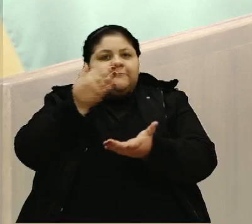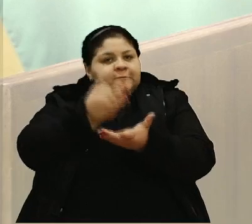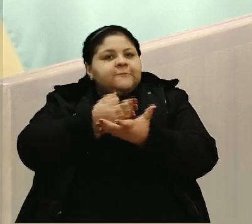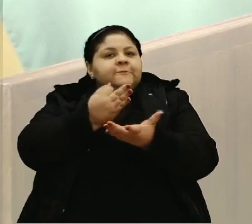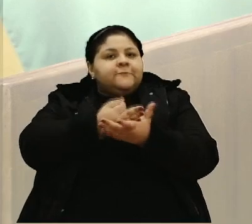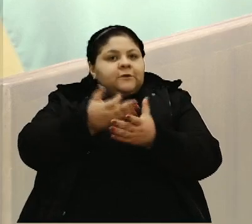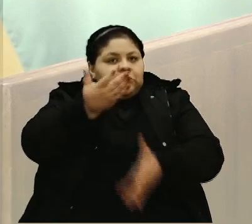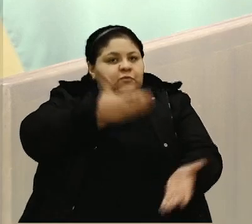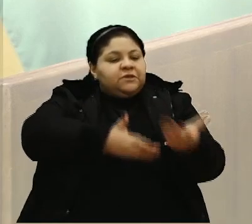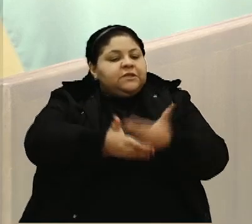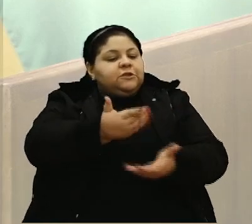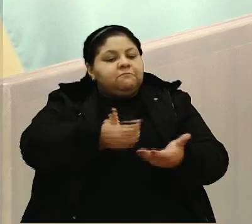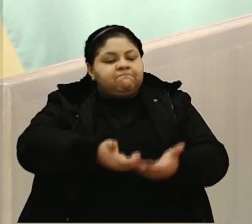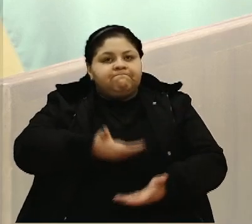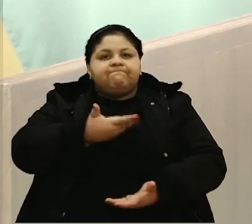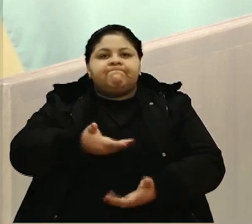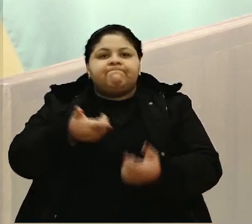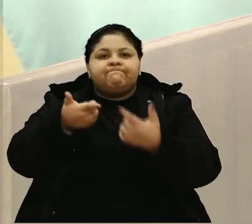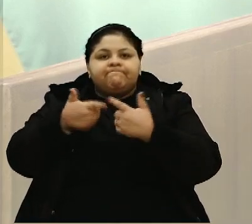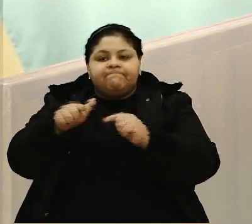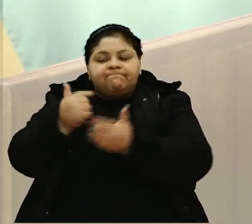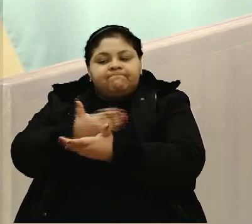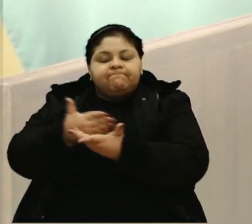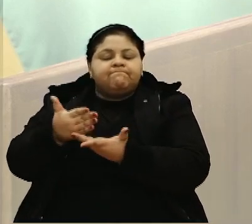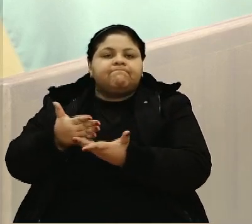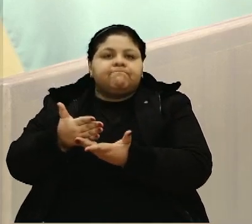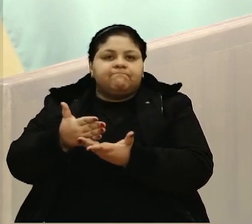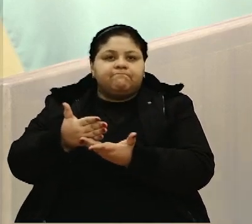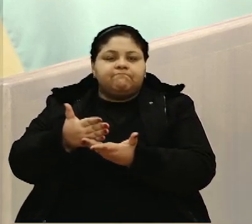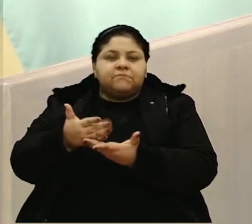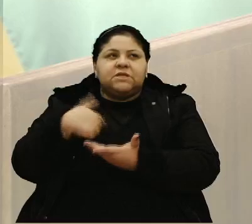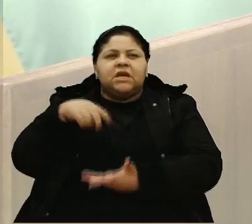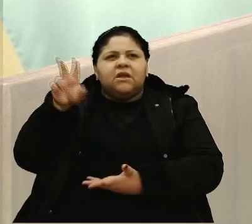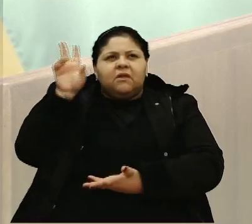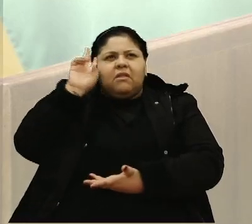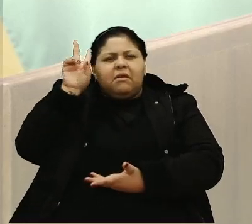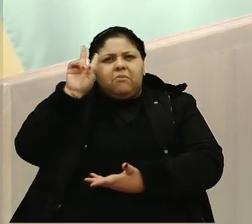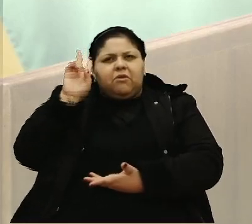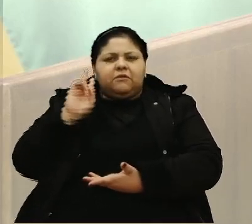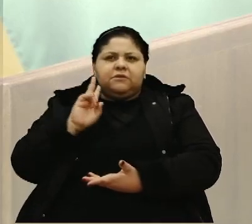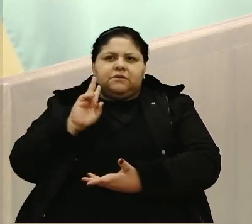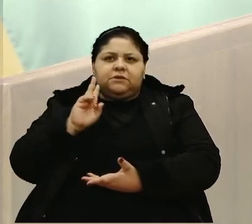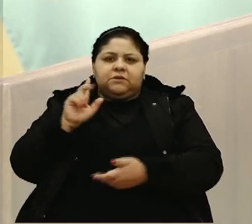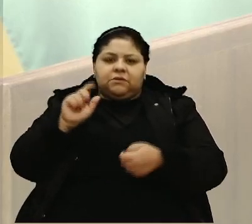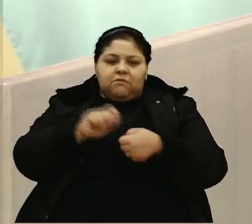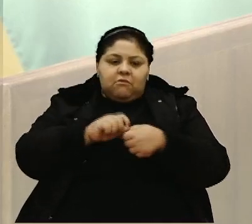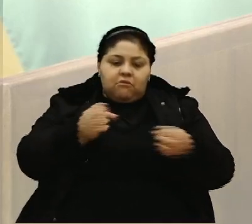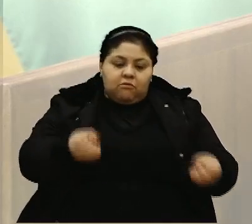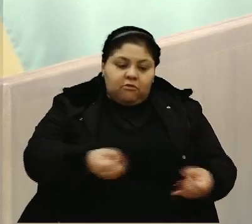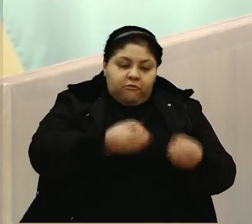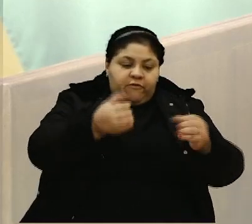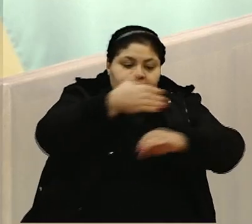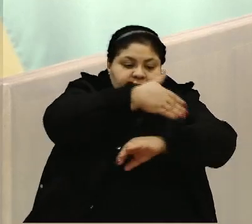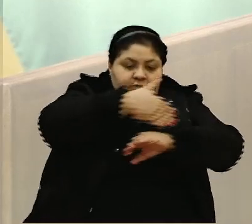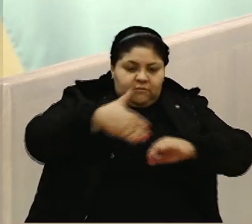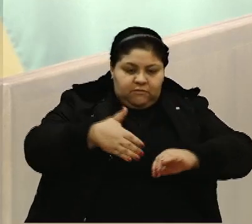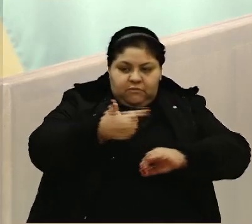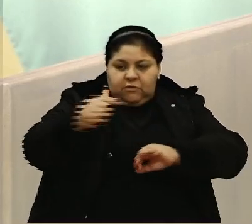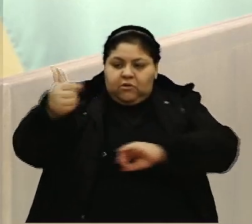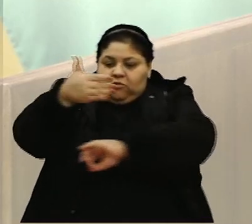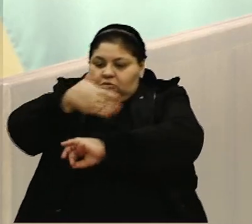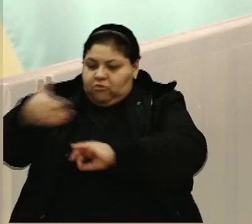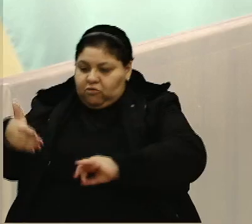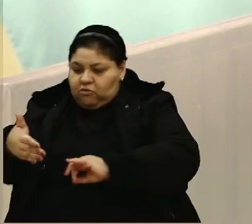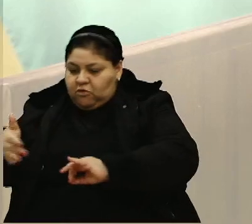Natal, mas que iniciou. Eu lembro que eu fazia festa numa rua, ela fazia noutra, depois nós